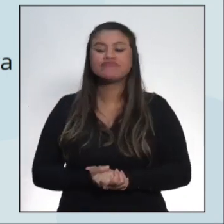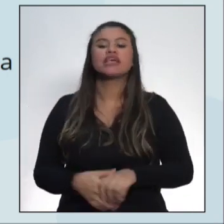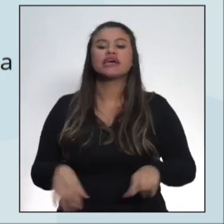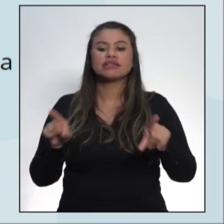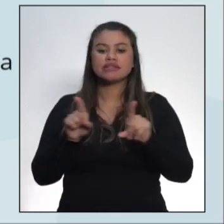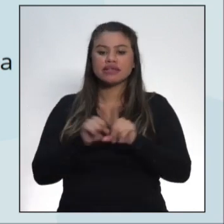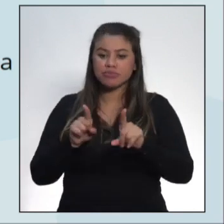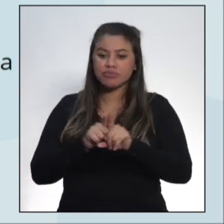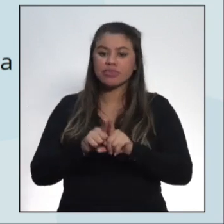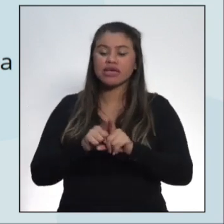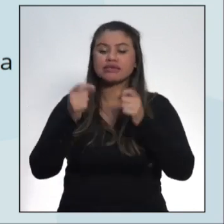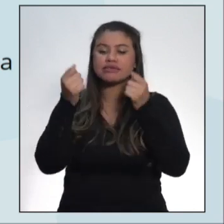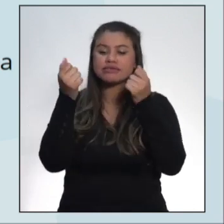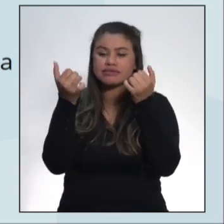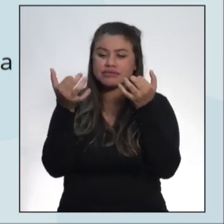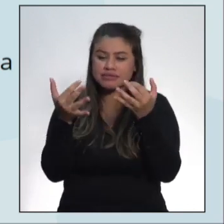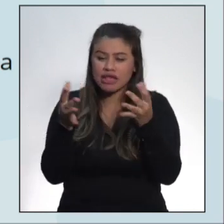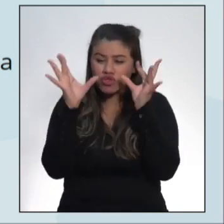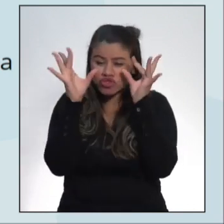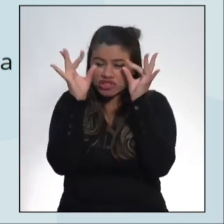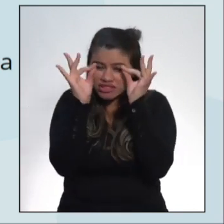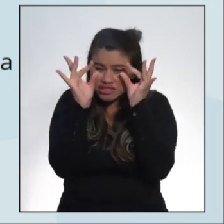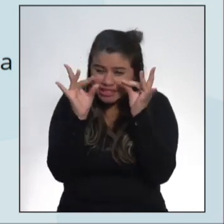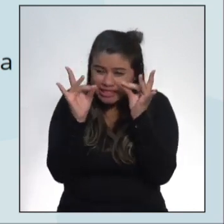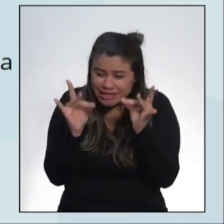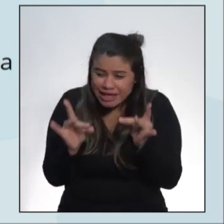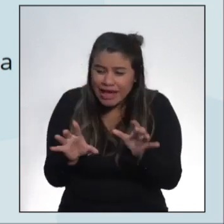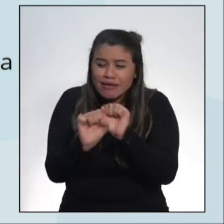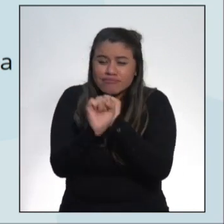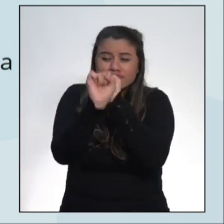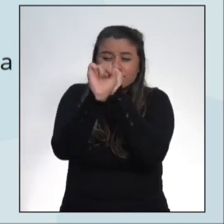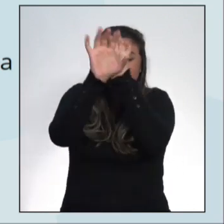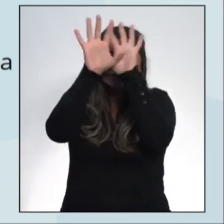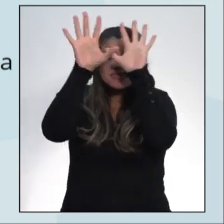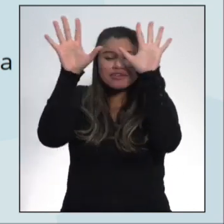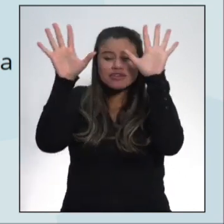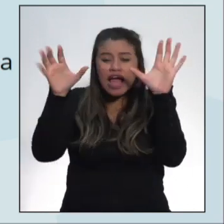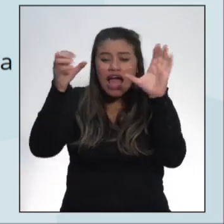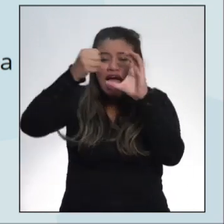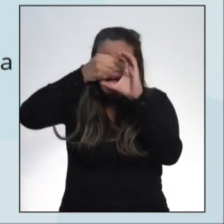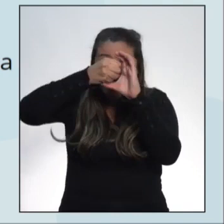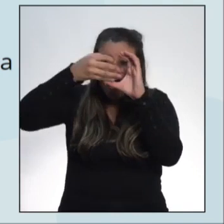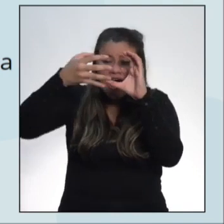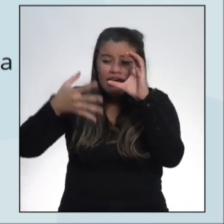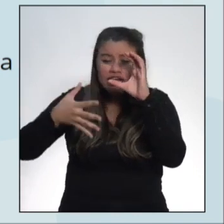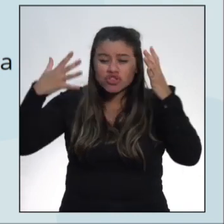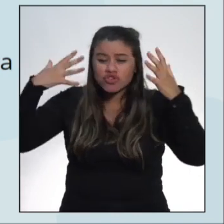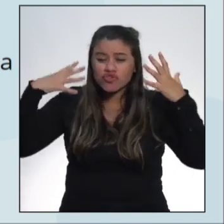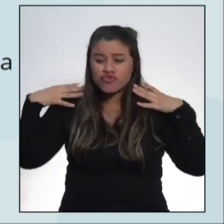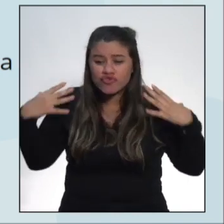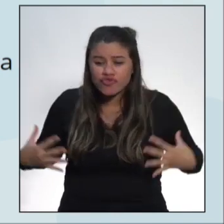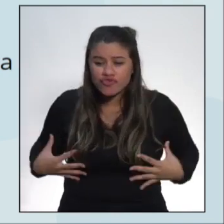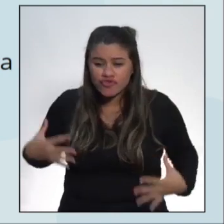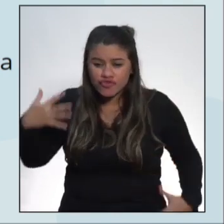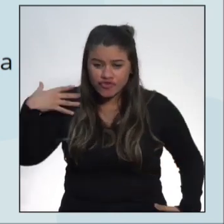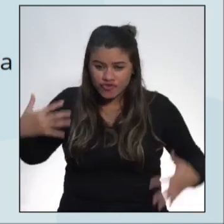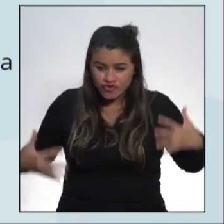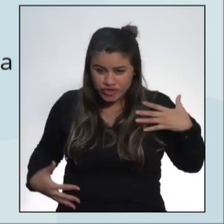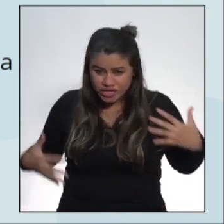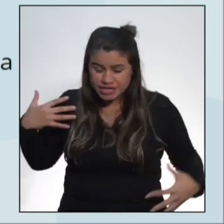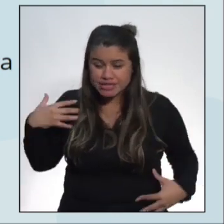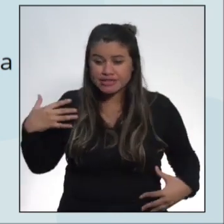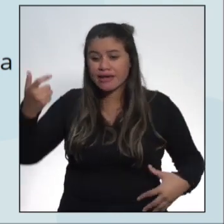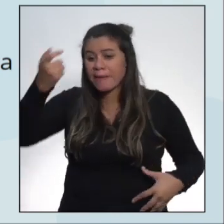busca explicitar, deixar bem claro a caracterização física e psicológica das